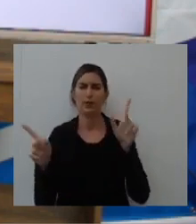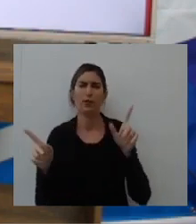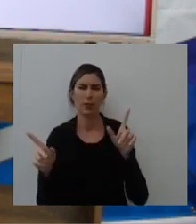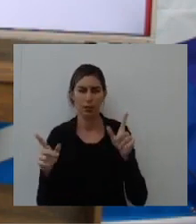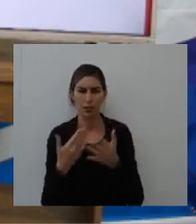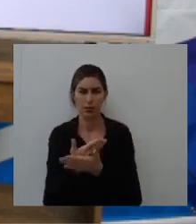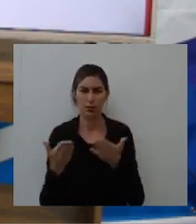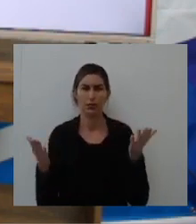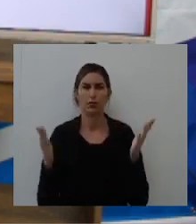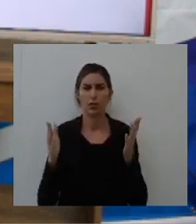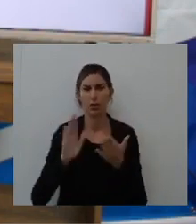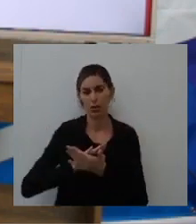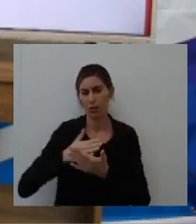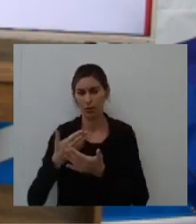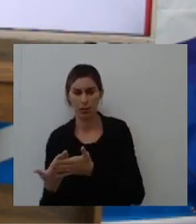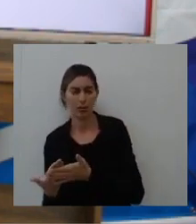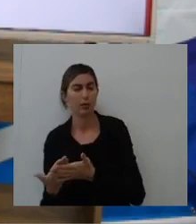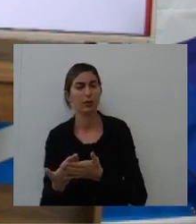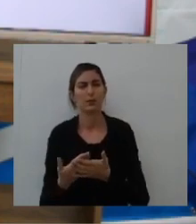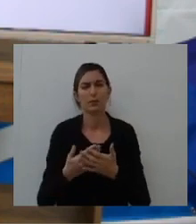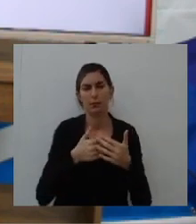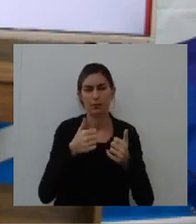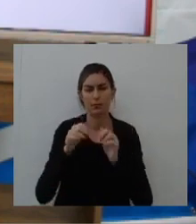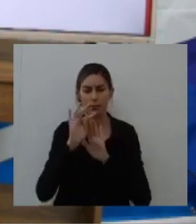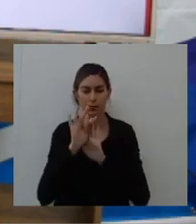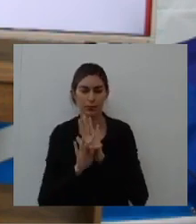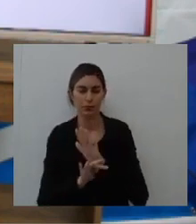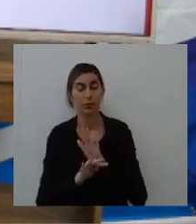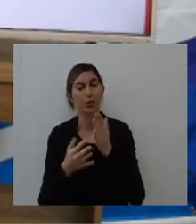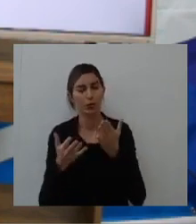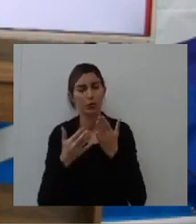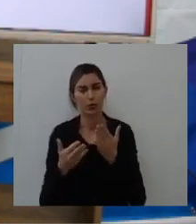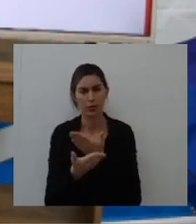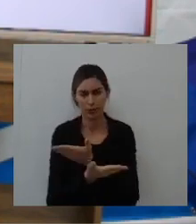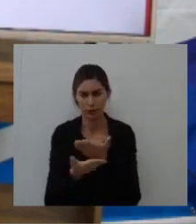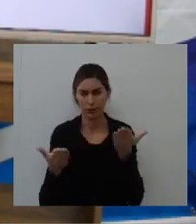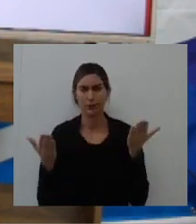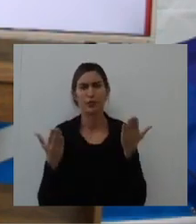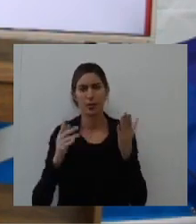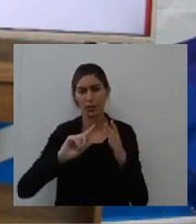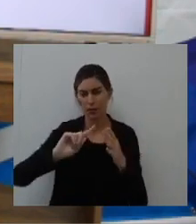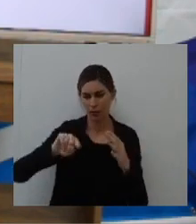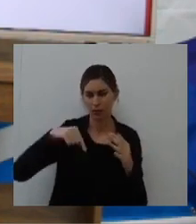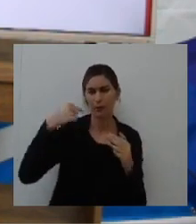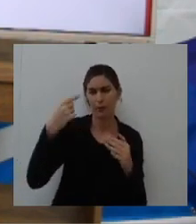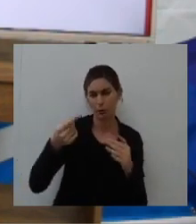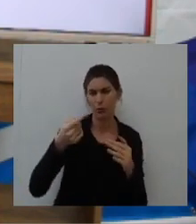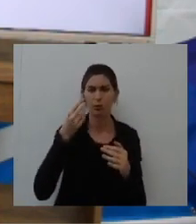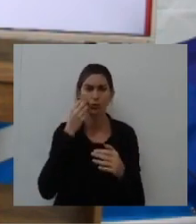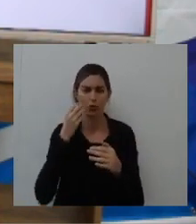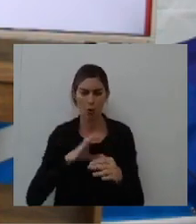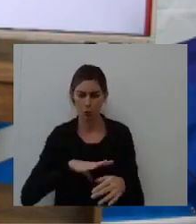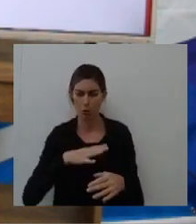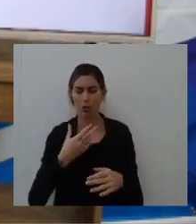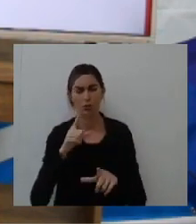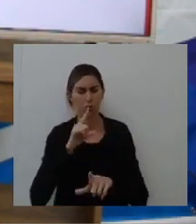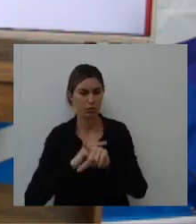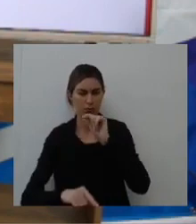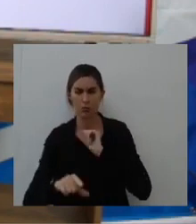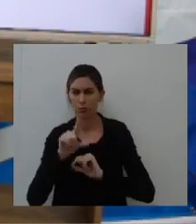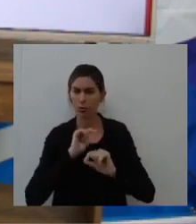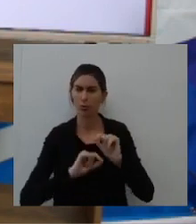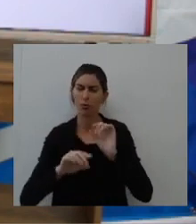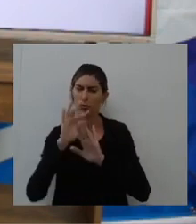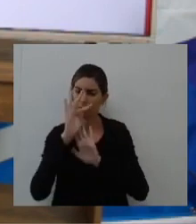gente possa interpretar bem um texto. Eu queria que você aí depois tomasse coragem e escolhesse um